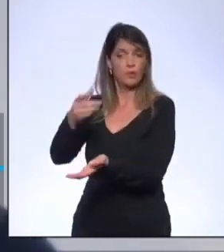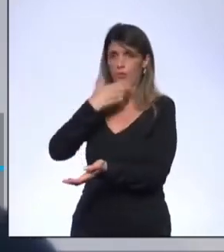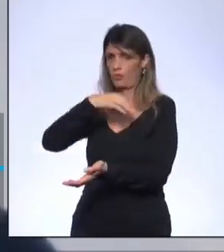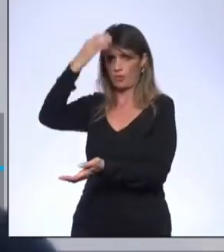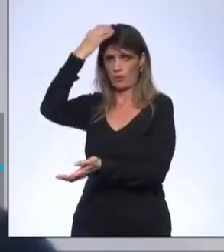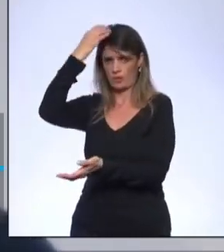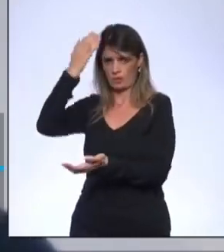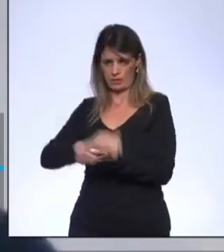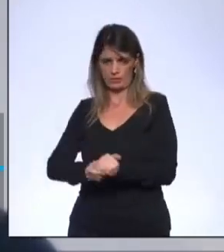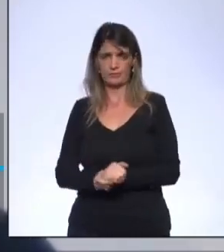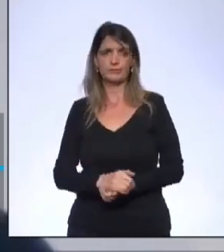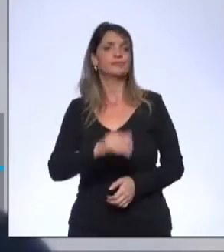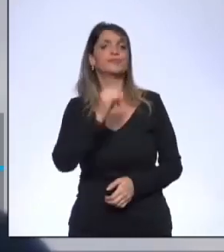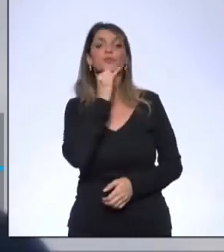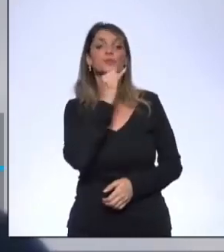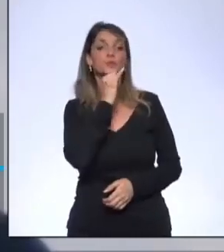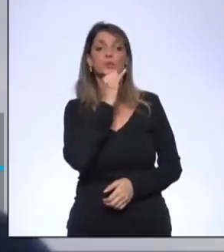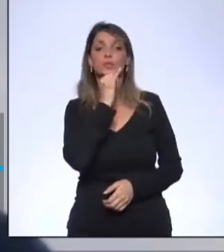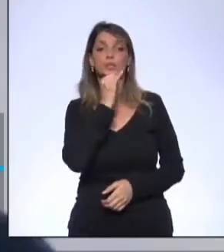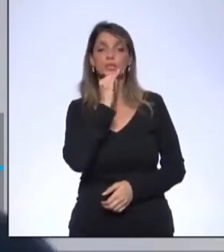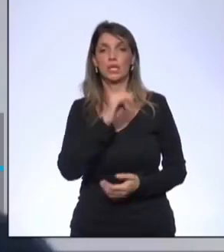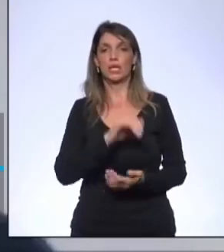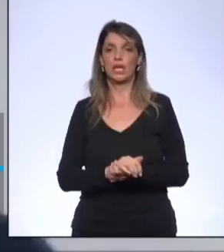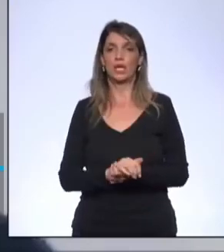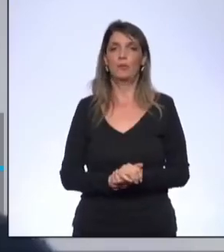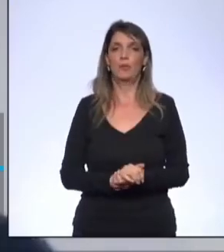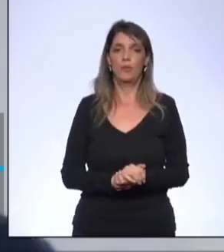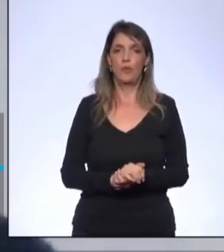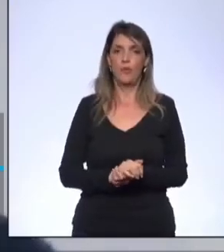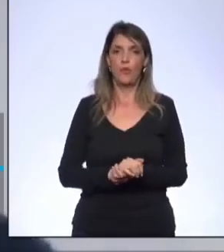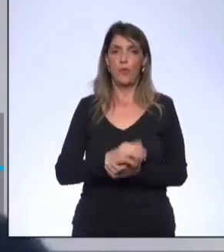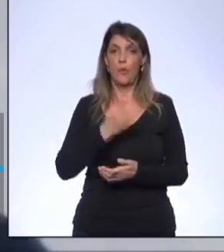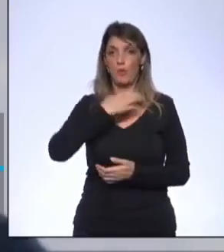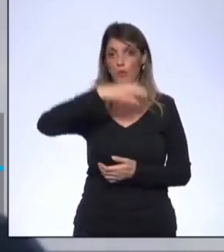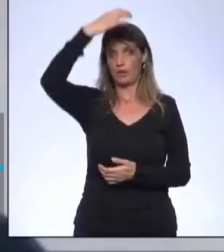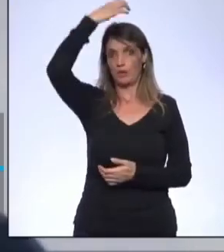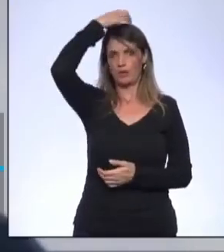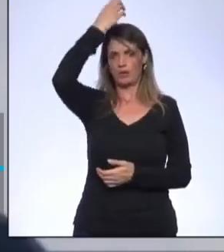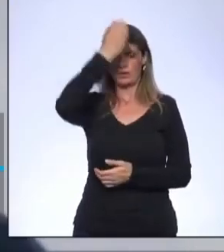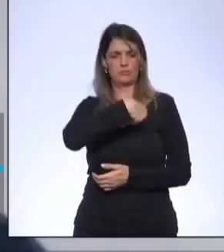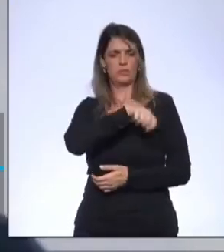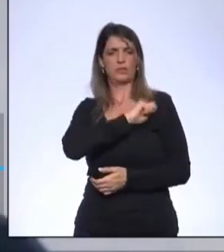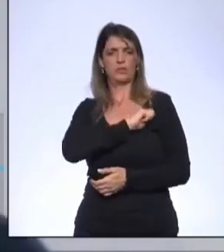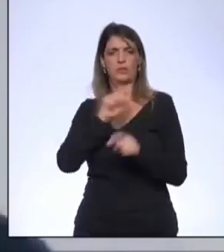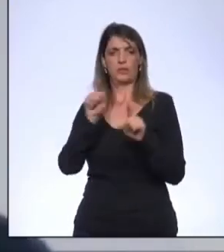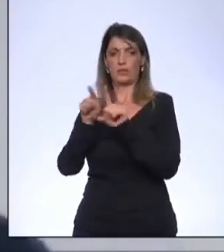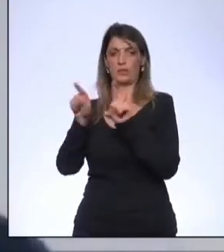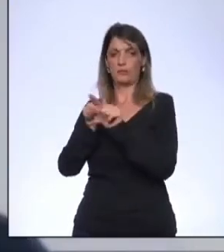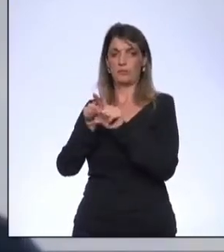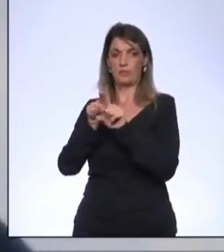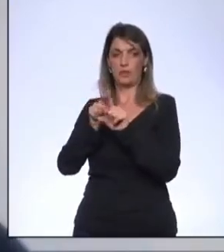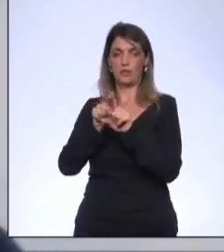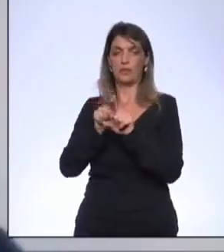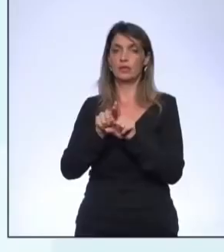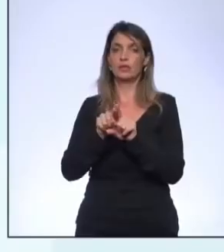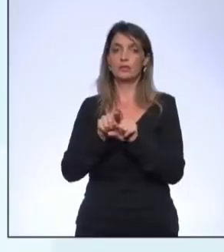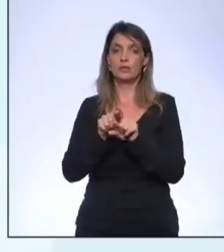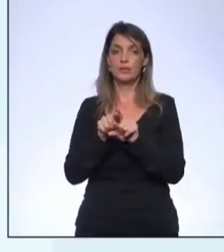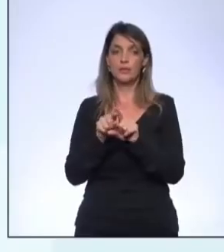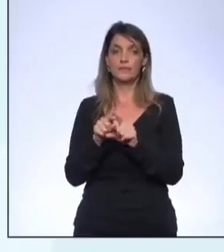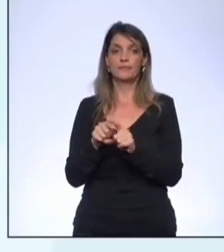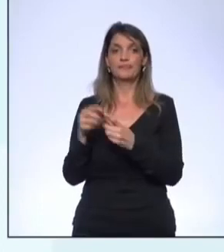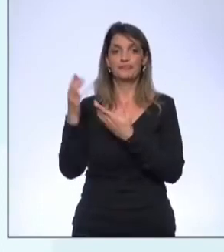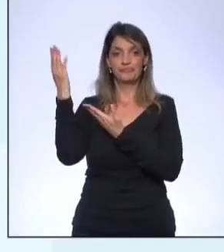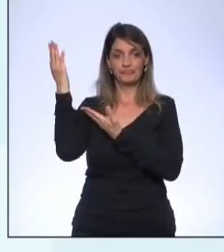vamos ver agora o exemplo da formação da monarquia espanhola e portuguesa lá na Península Ibérica. Vamos lá?